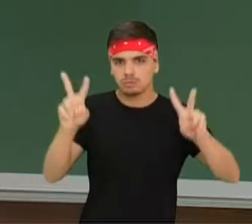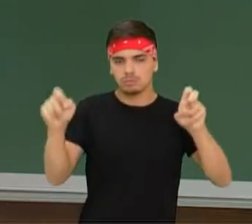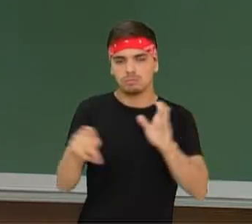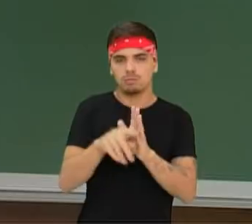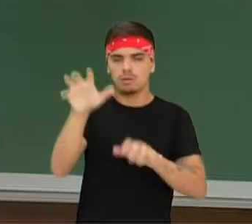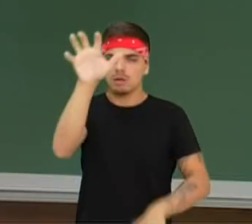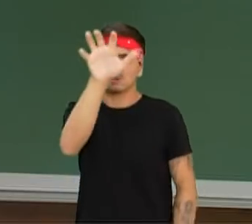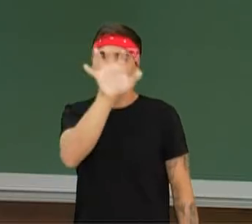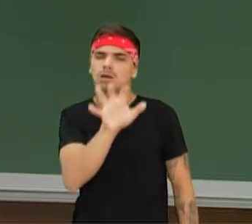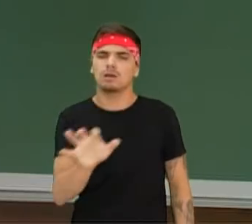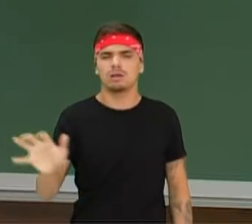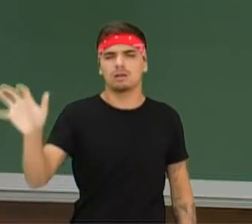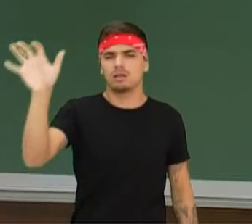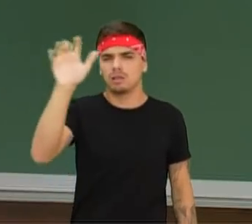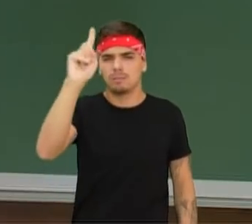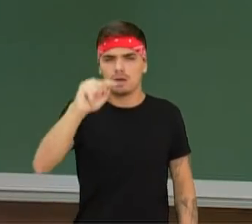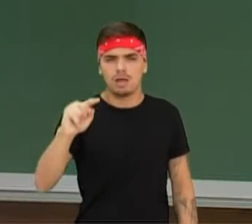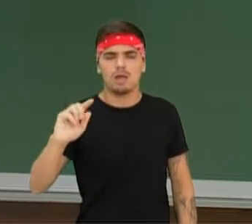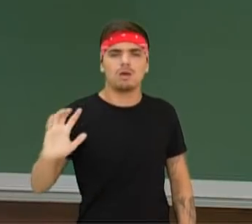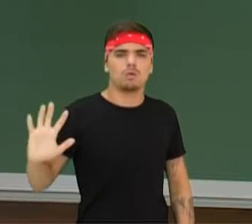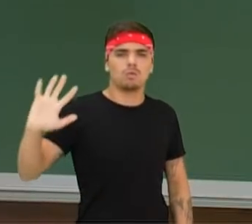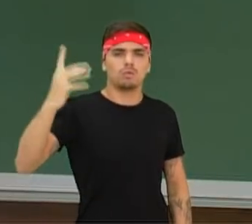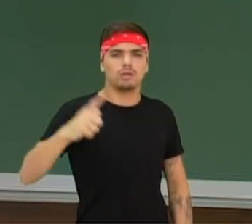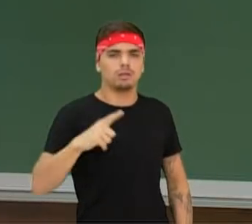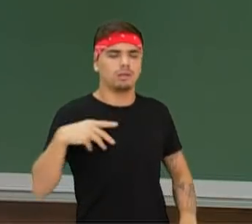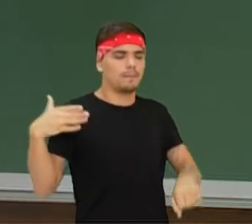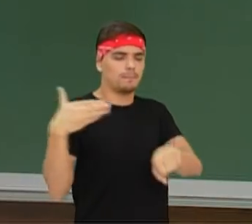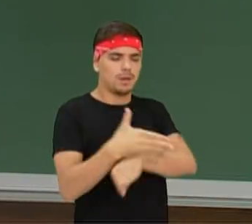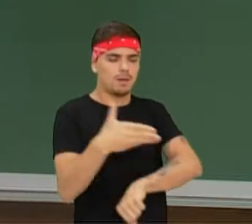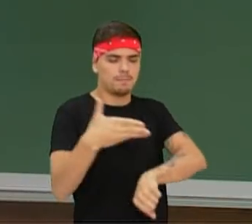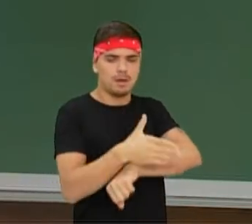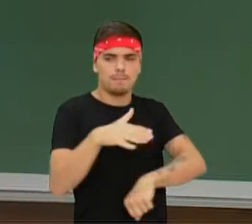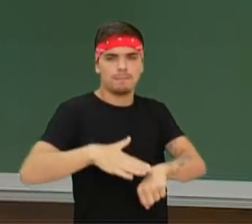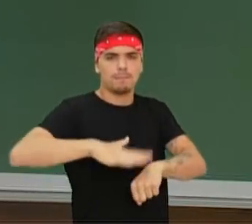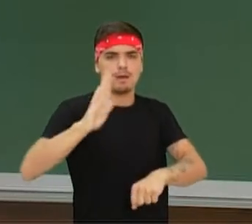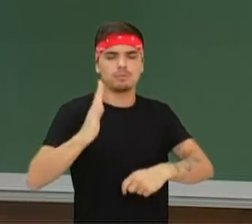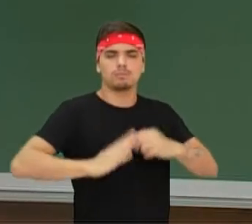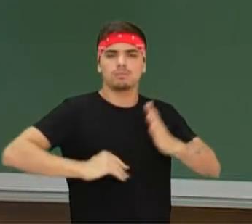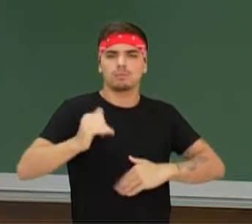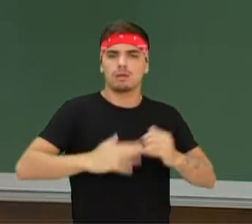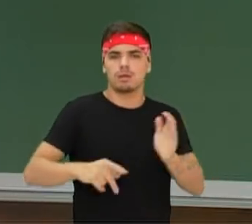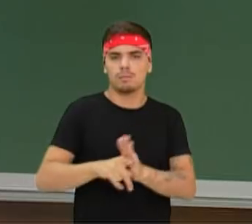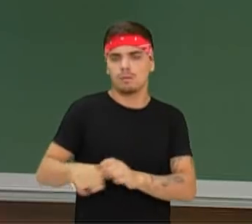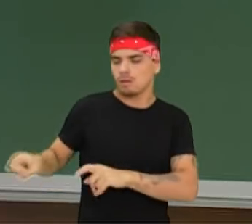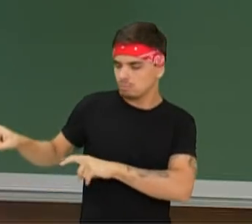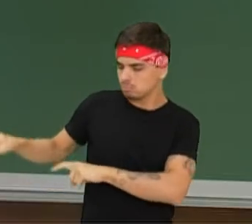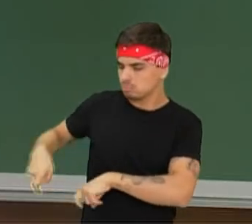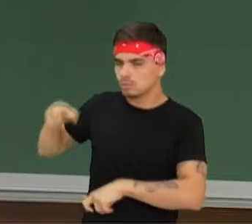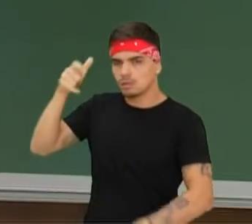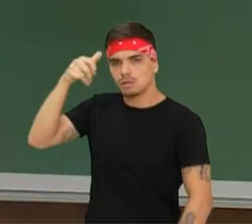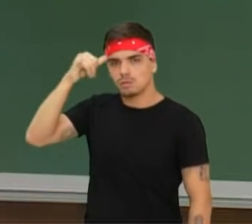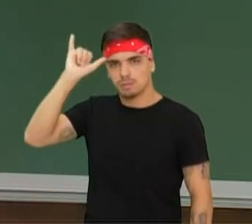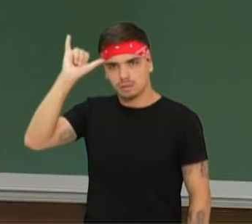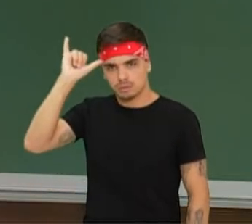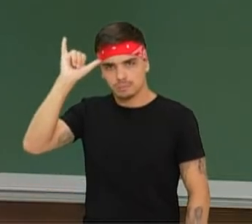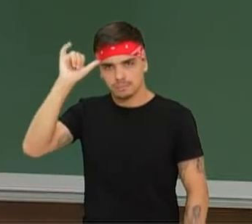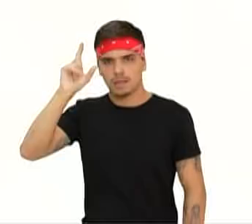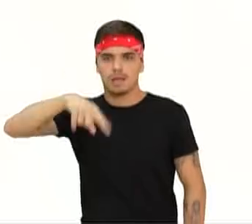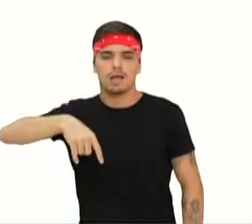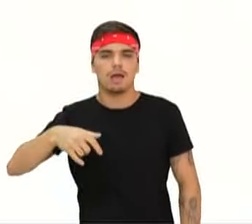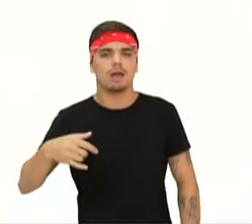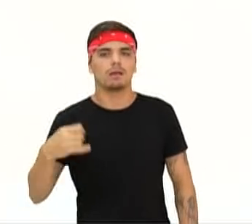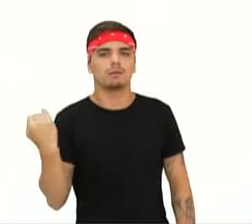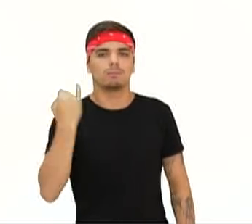do clima, né? Que ele é um fator que mais interfere na produção da agropecuária. E é